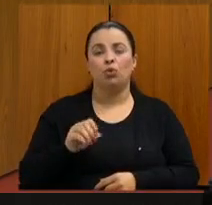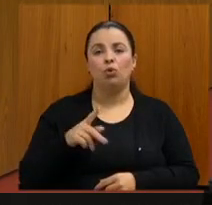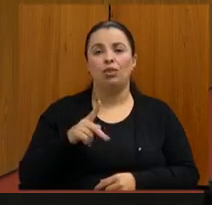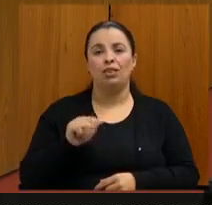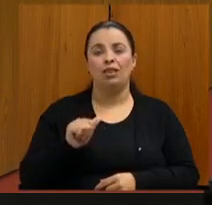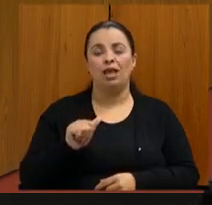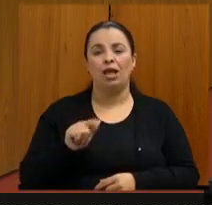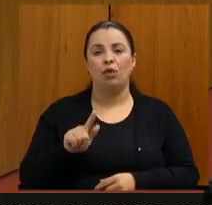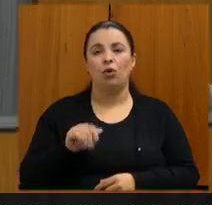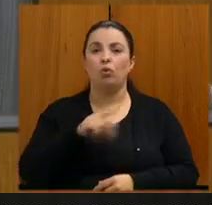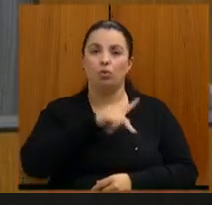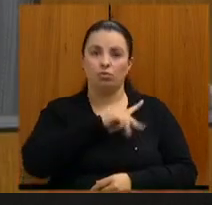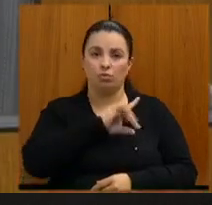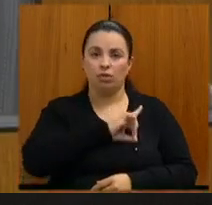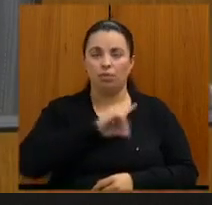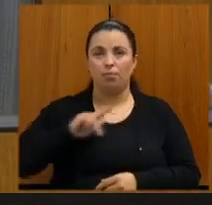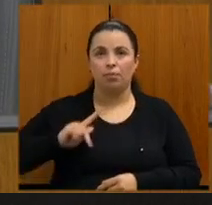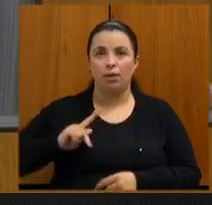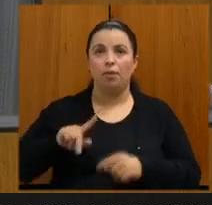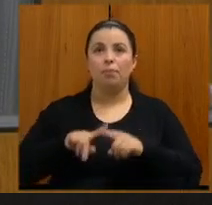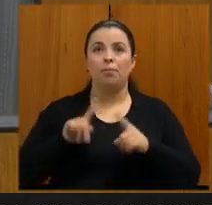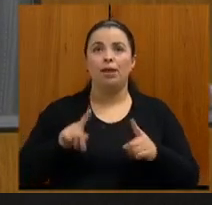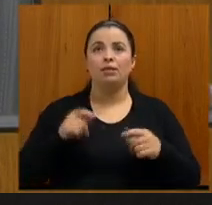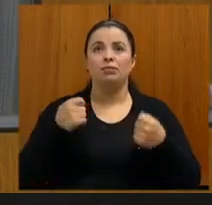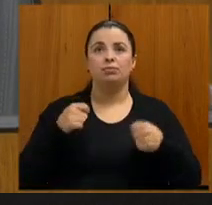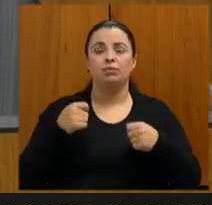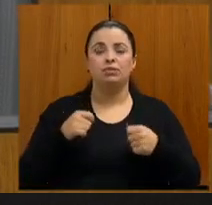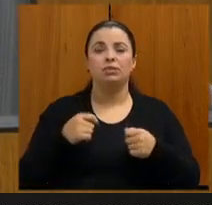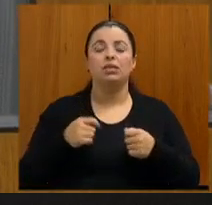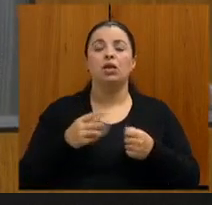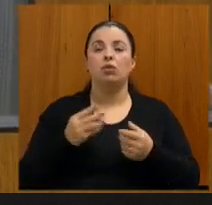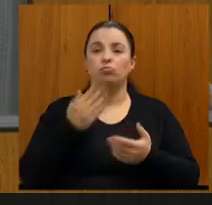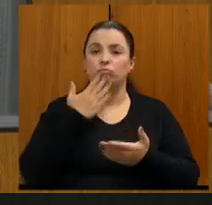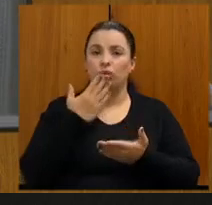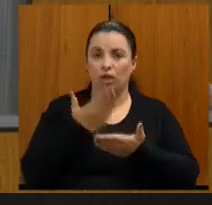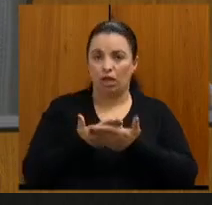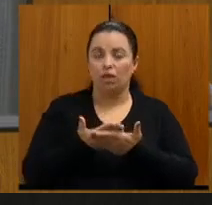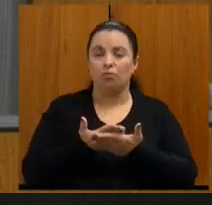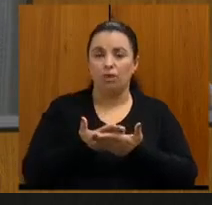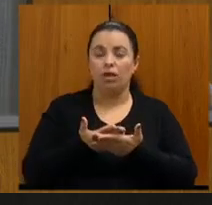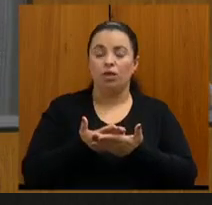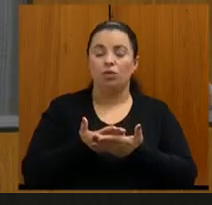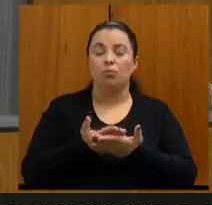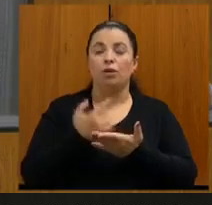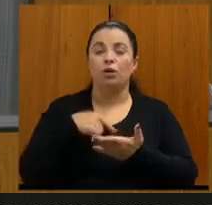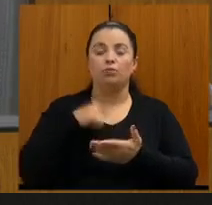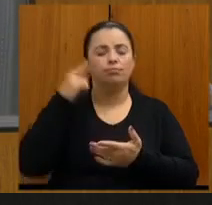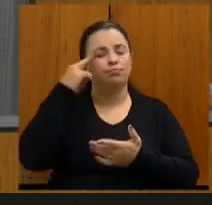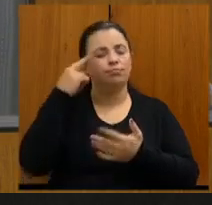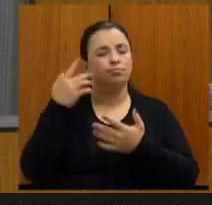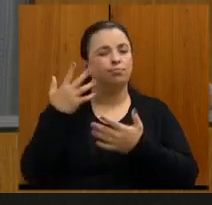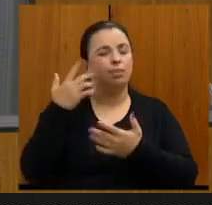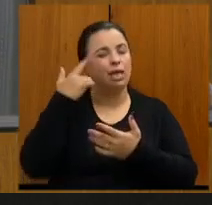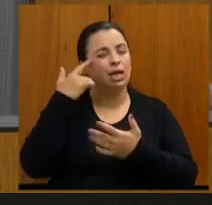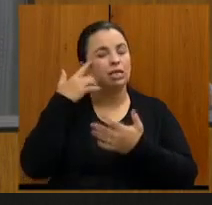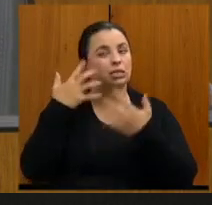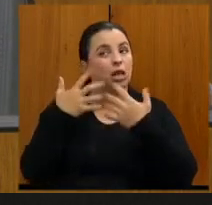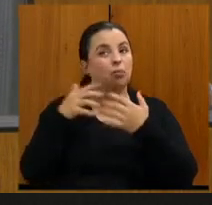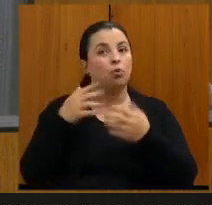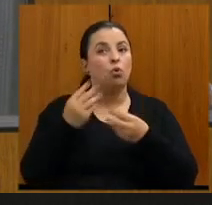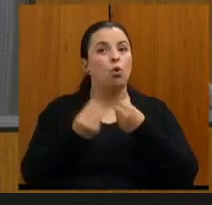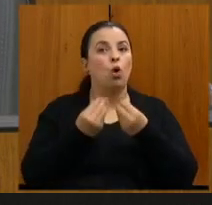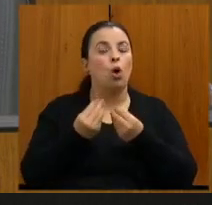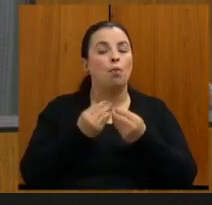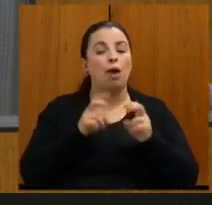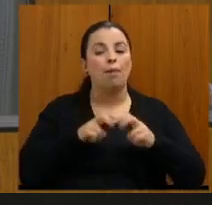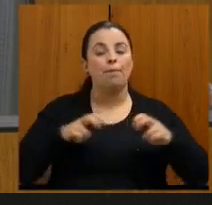ressalta alguns encaminhamentos que fique aí no requerimento também para a gente pensar algumas coisas que a mesa pode ter também esse